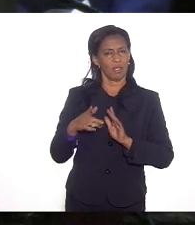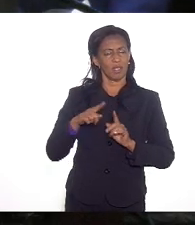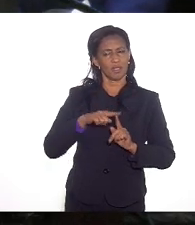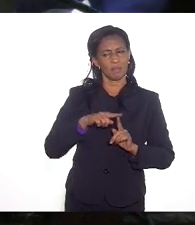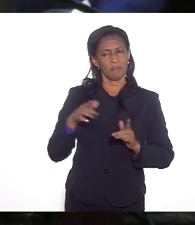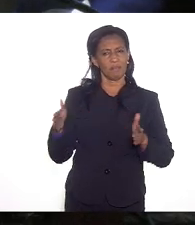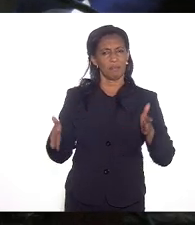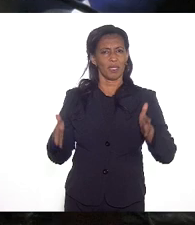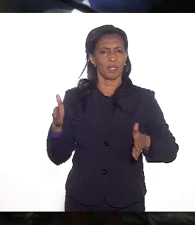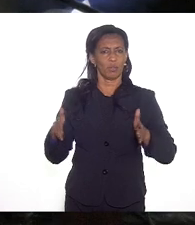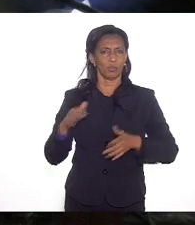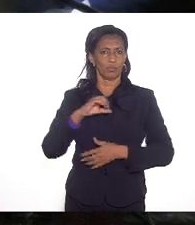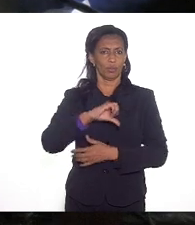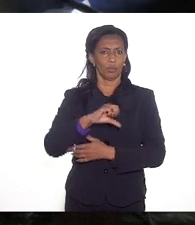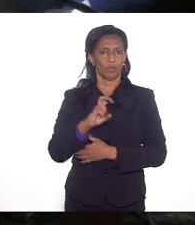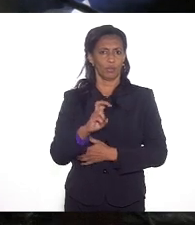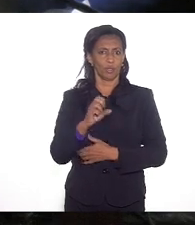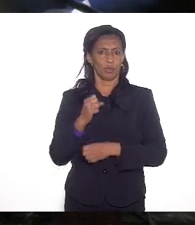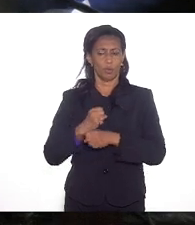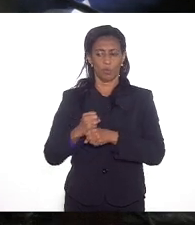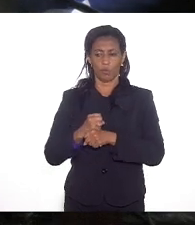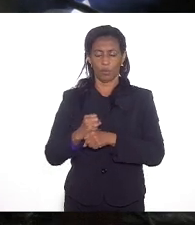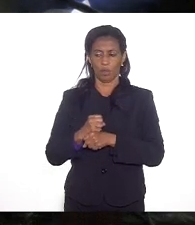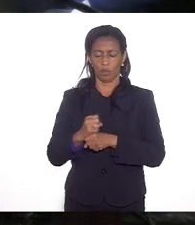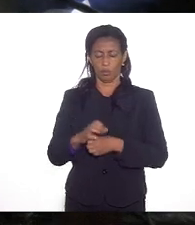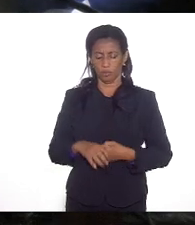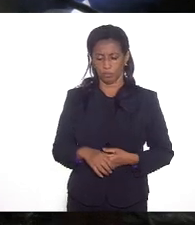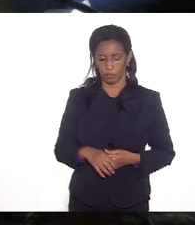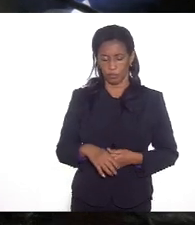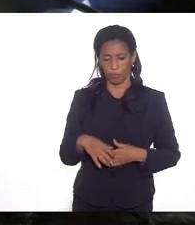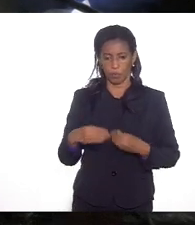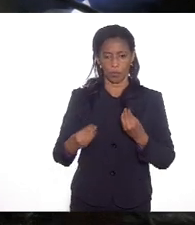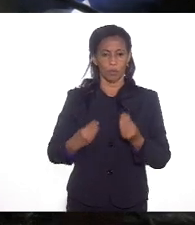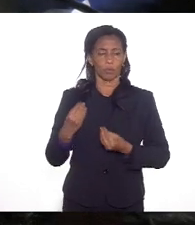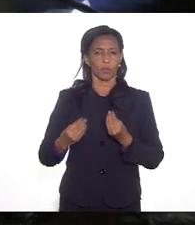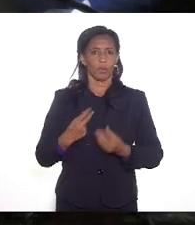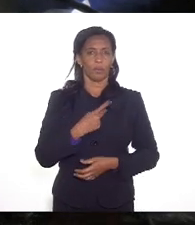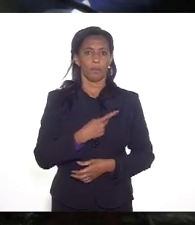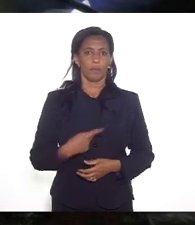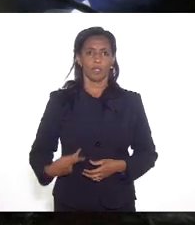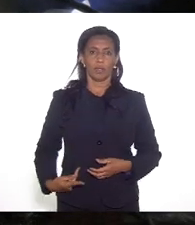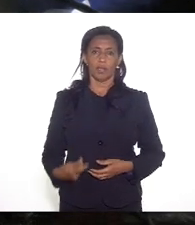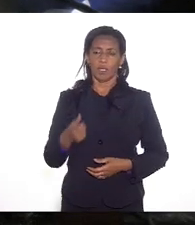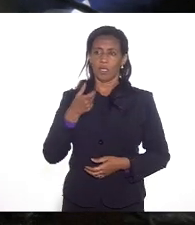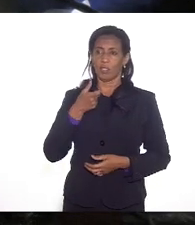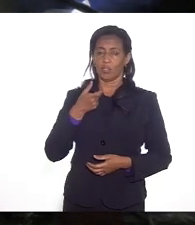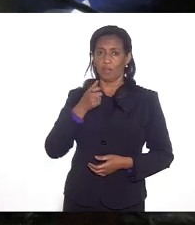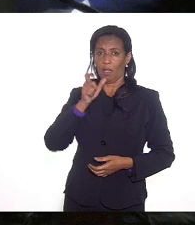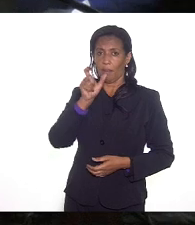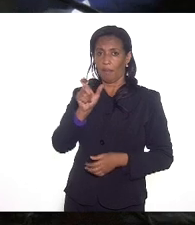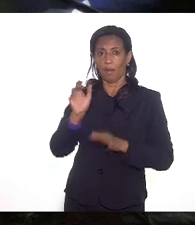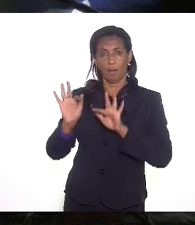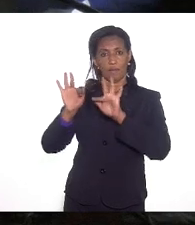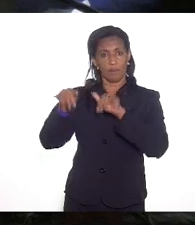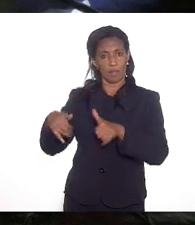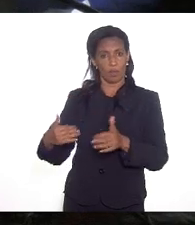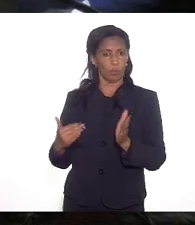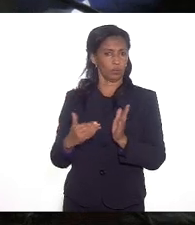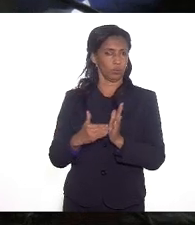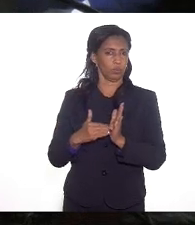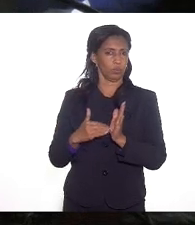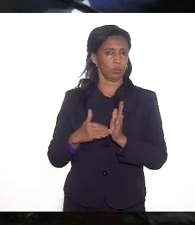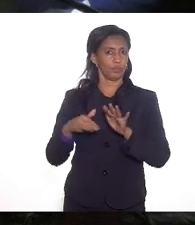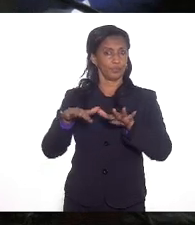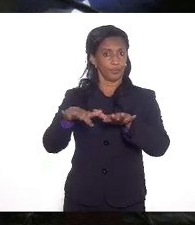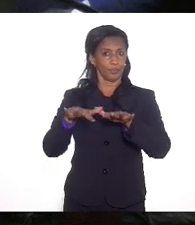95 anos como sendo o presidente que vai dar a palavra encerrar pela última vez